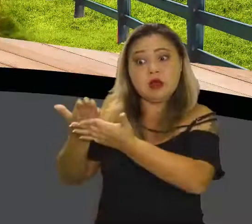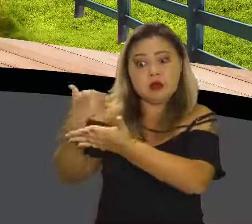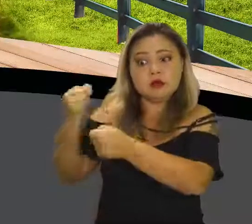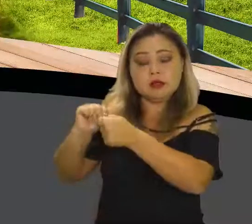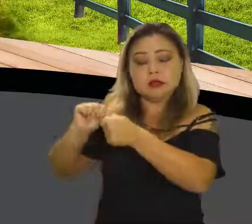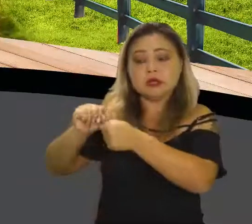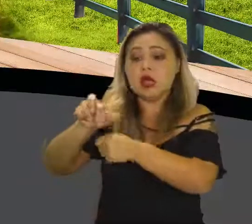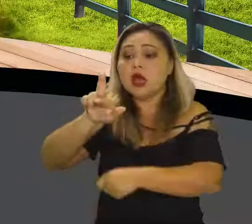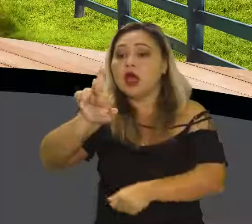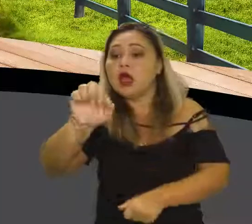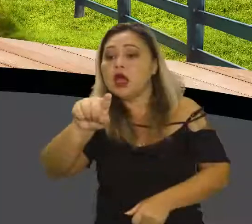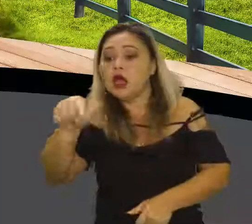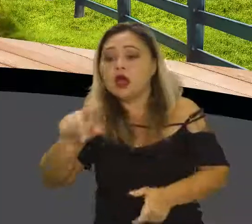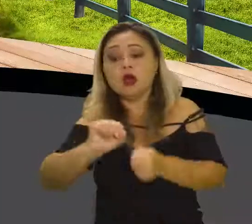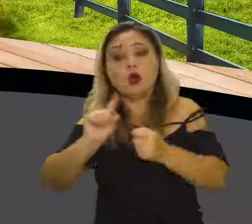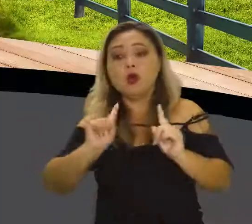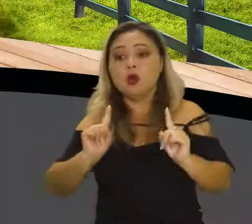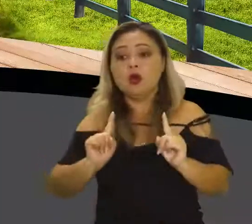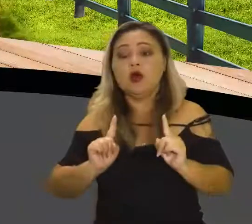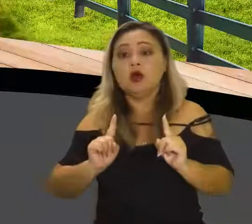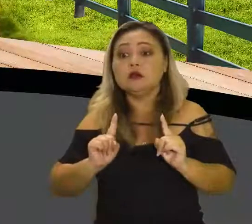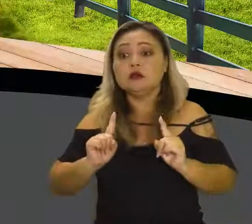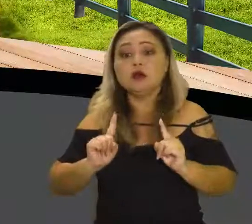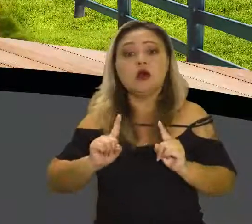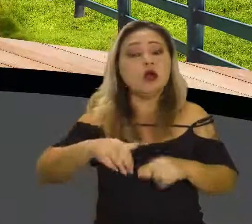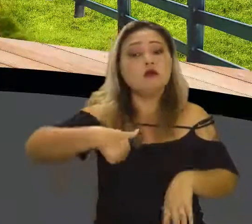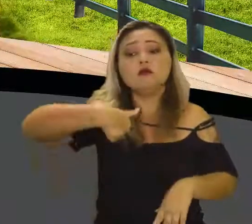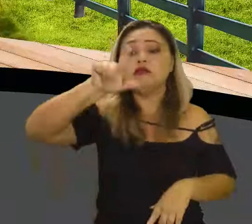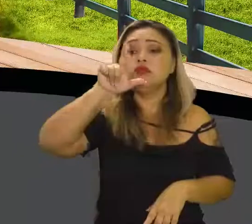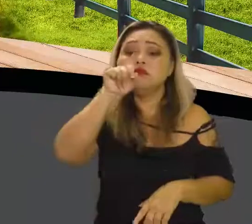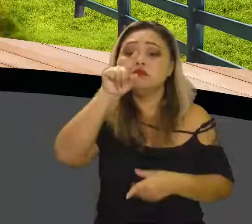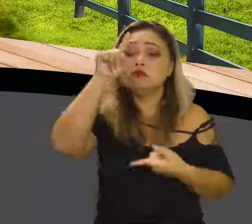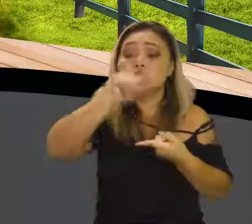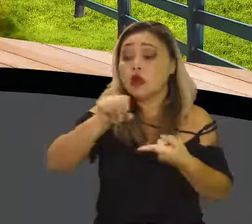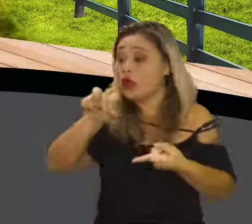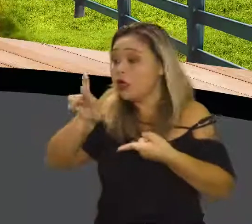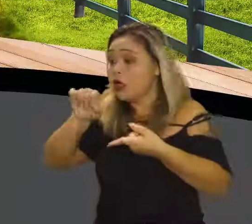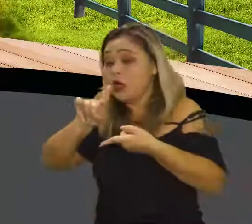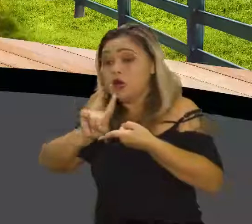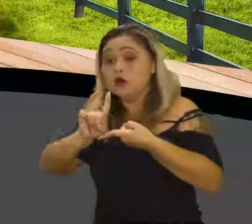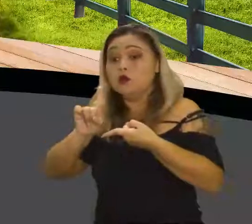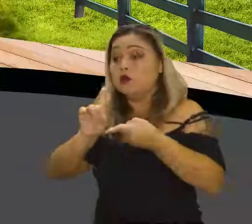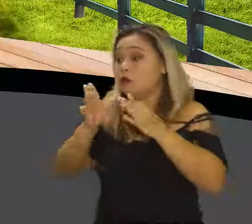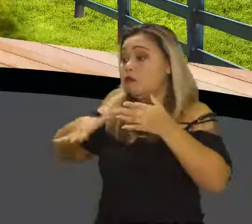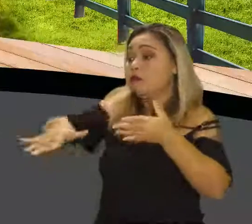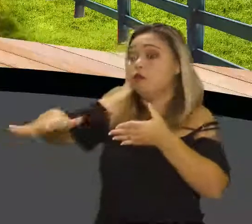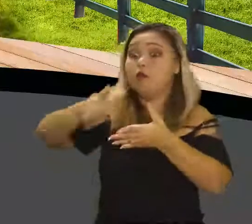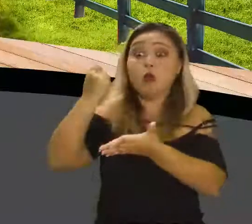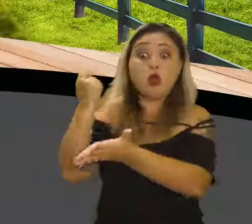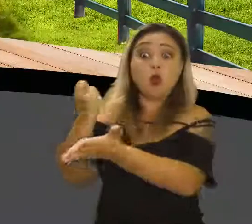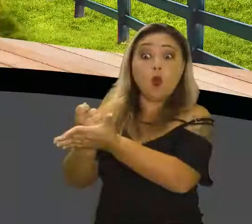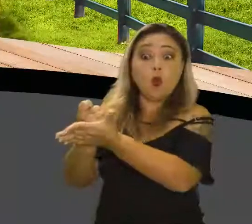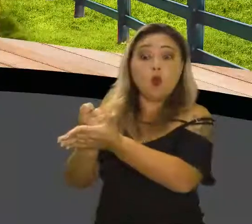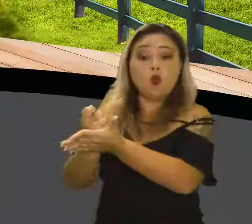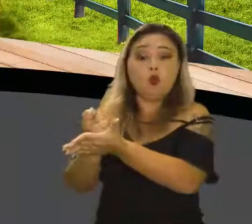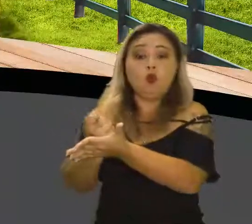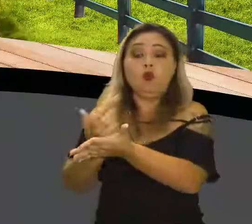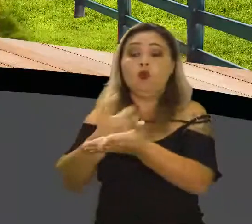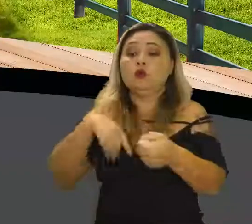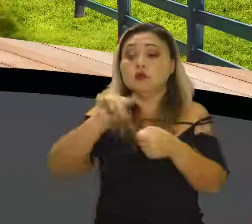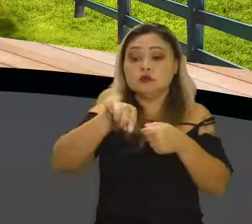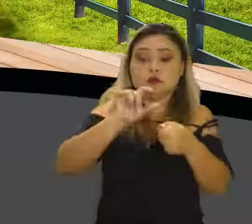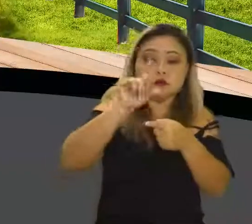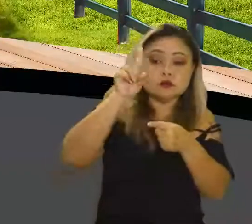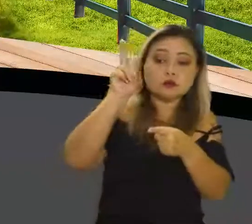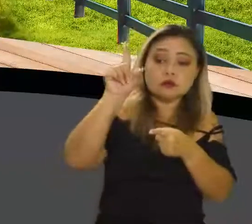tá? Não é já ultrapassou, porque na rã tem um público específico. Na cotonicultura,